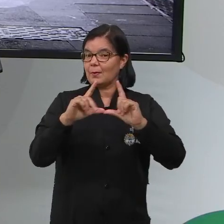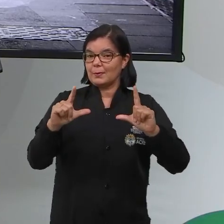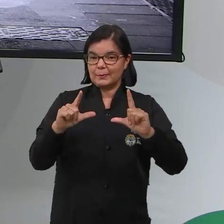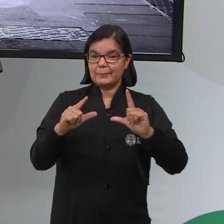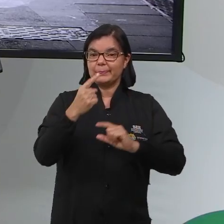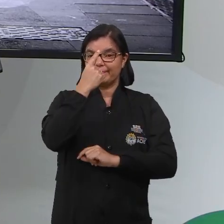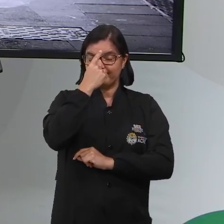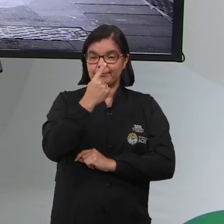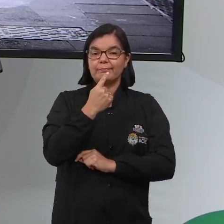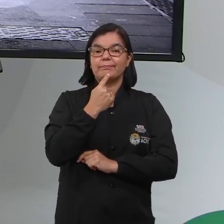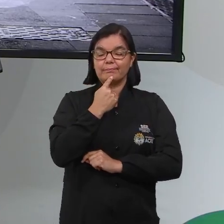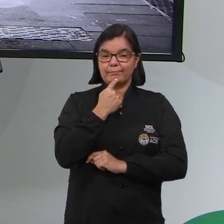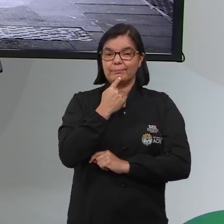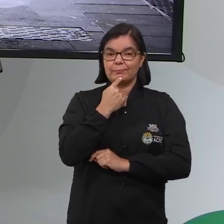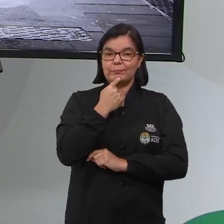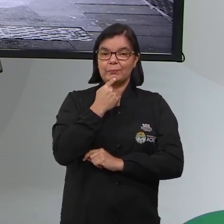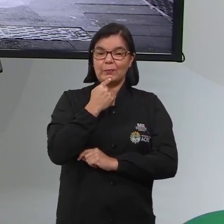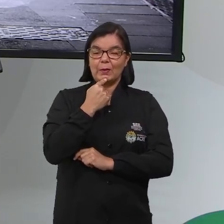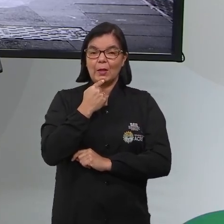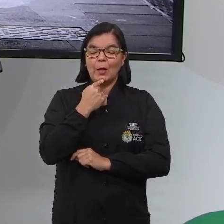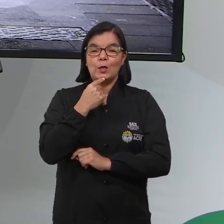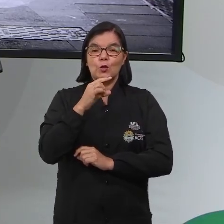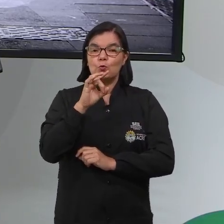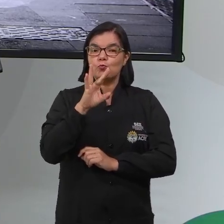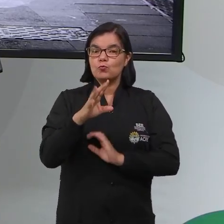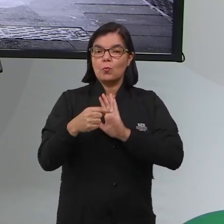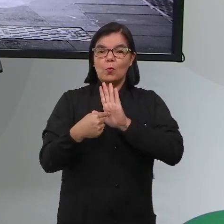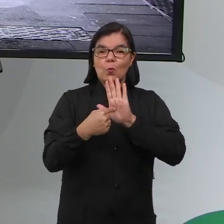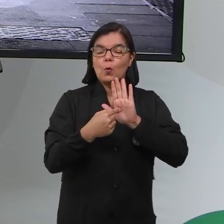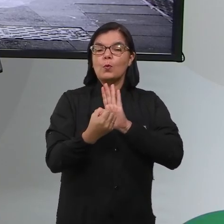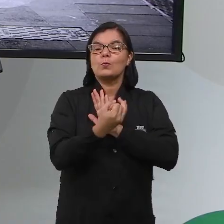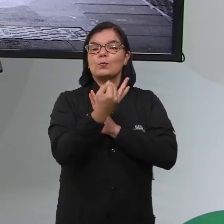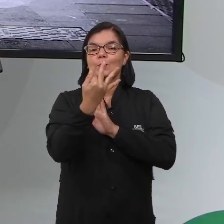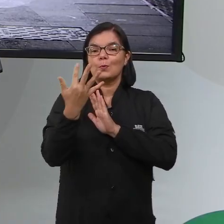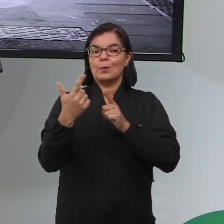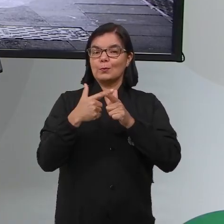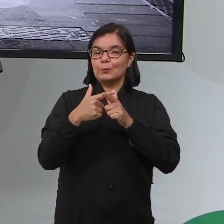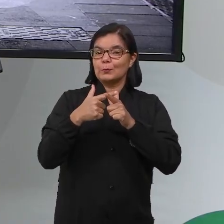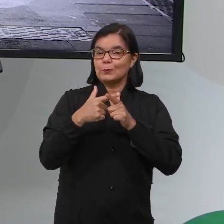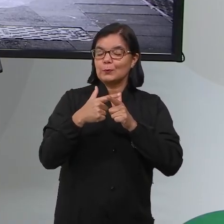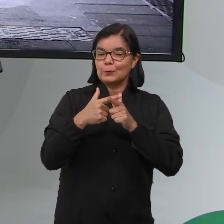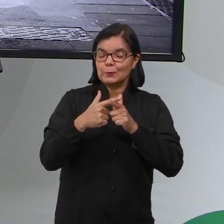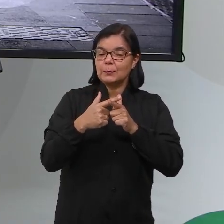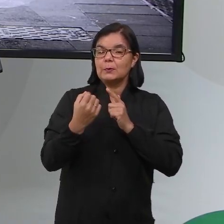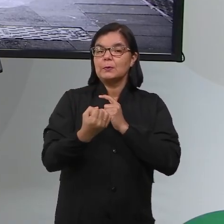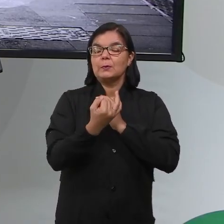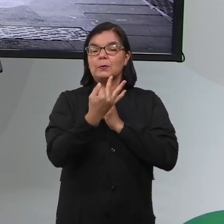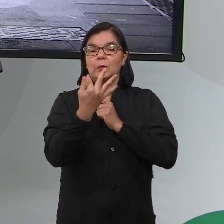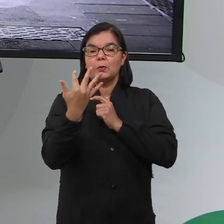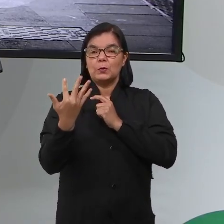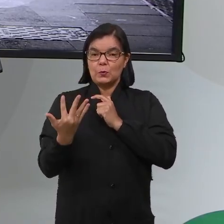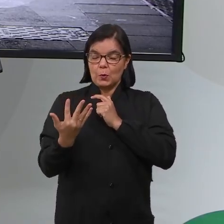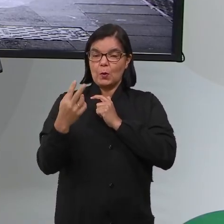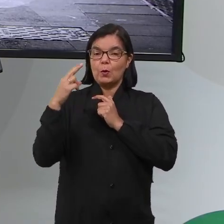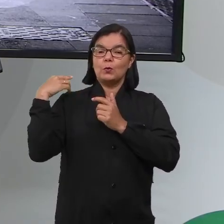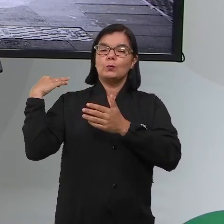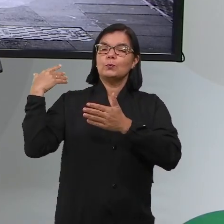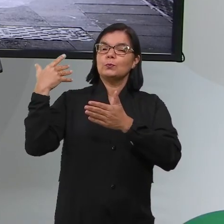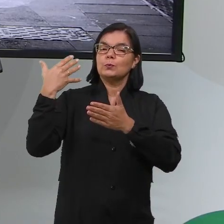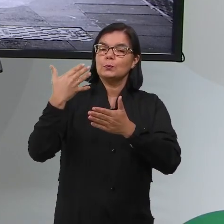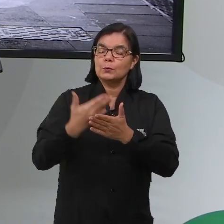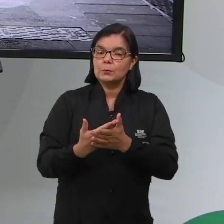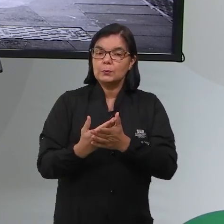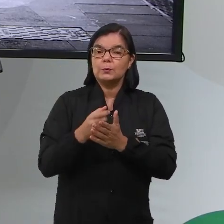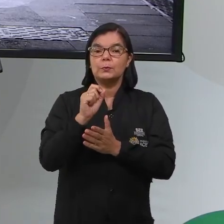essa imagem, ela não evidencia quais os fatores, quais o histórico, o que